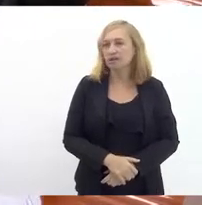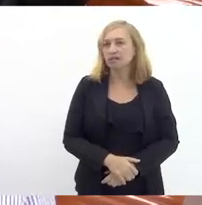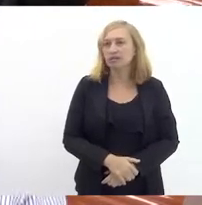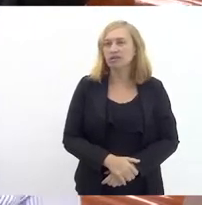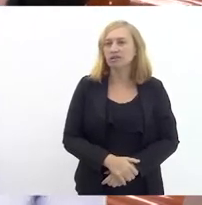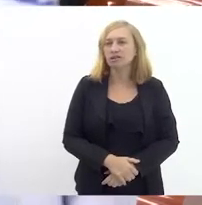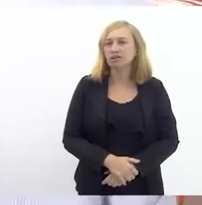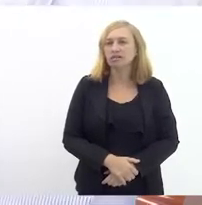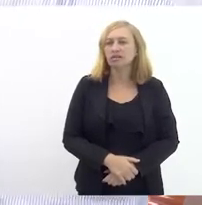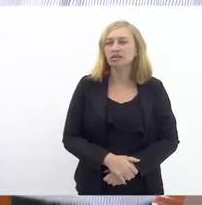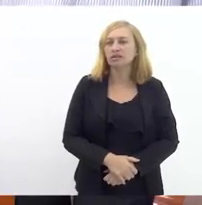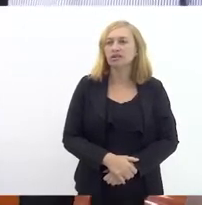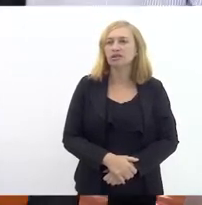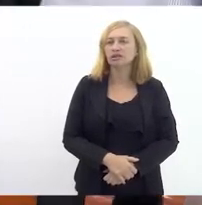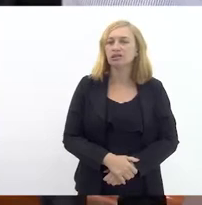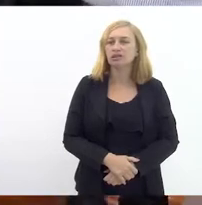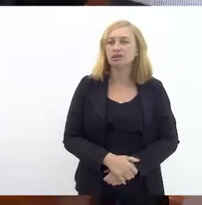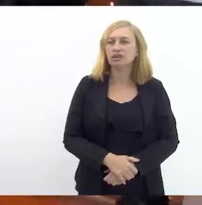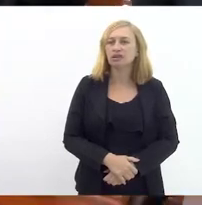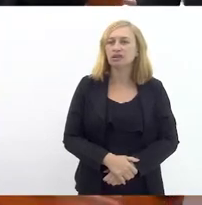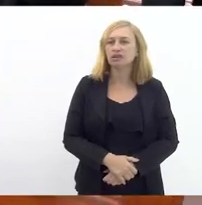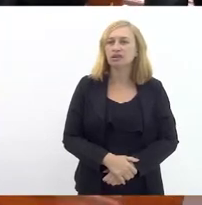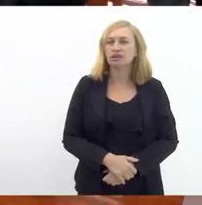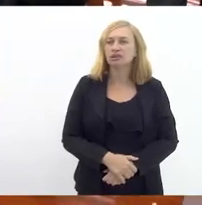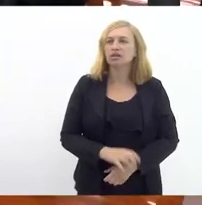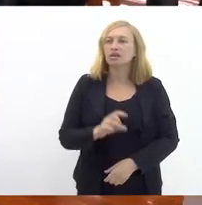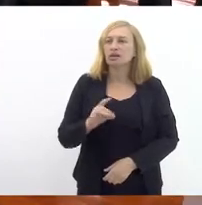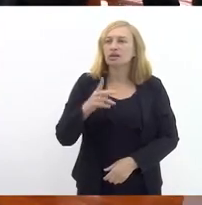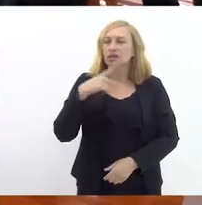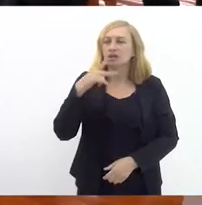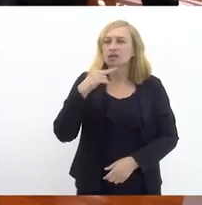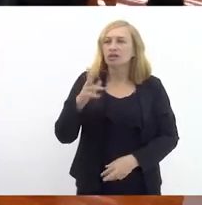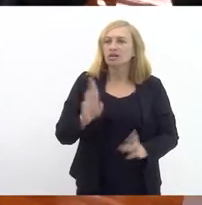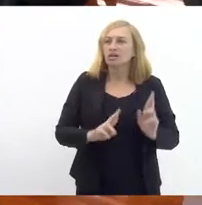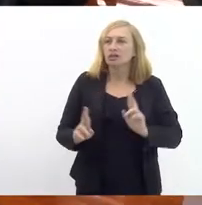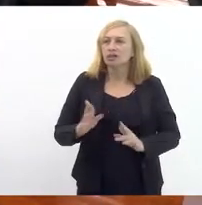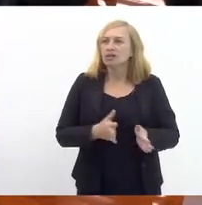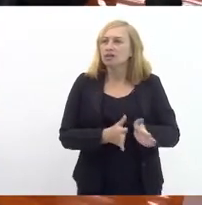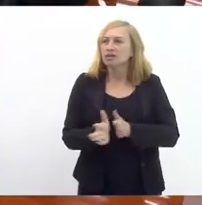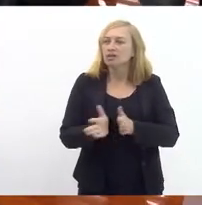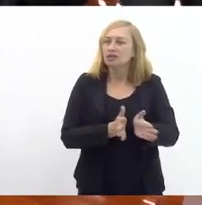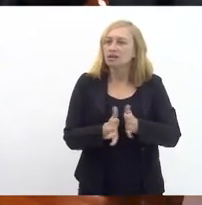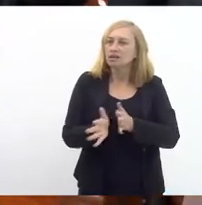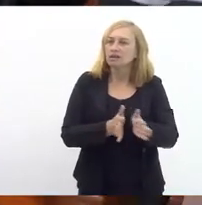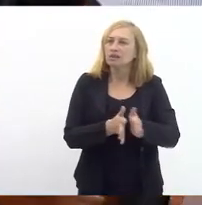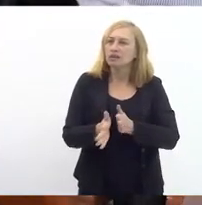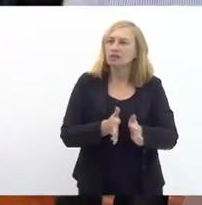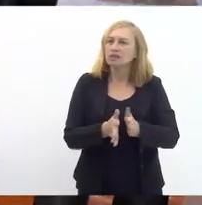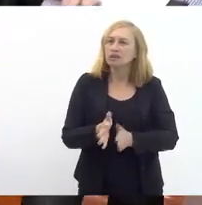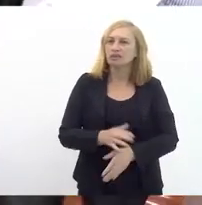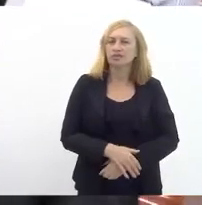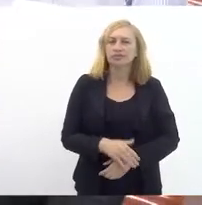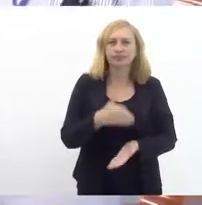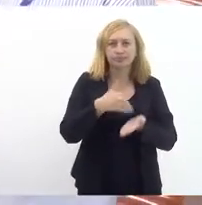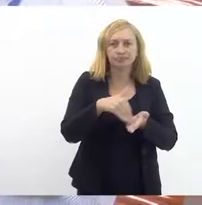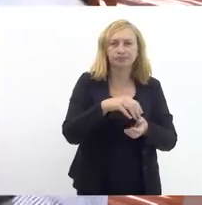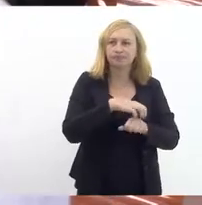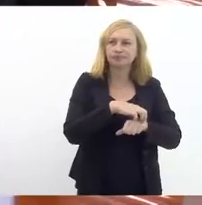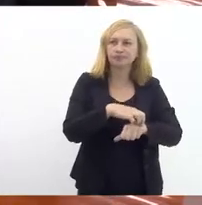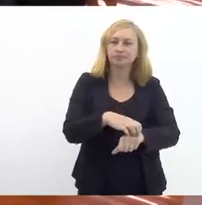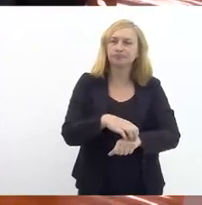O microfone do secretário. Alô, agora foi. Alô. Só complementando com relação à questão da acessibilidade, embora a Secretaria de